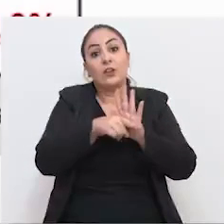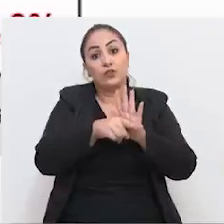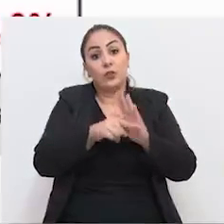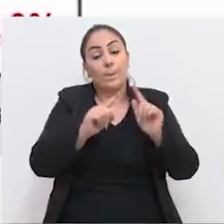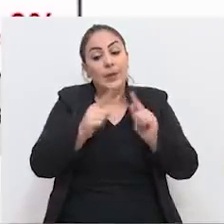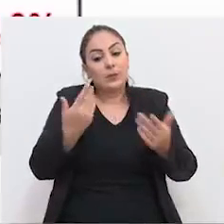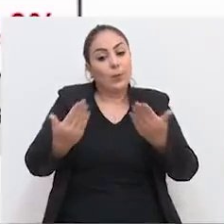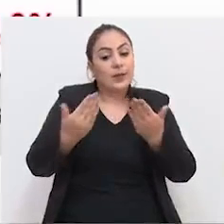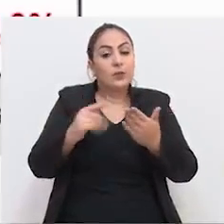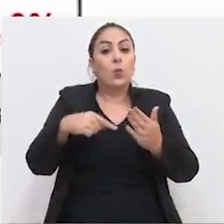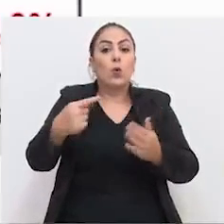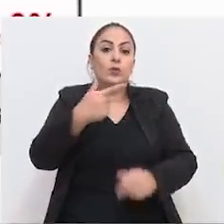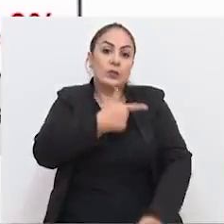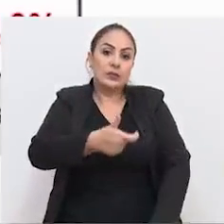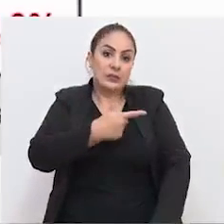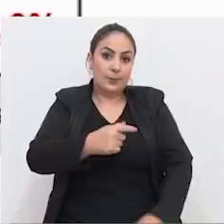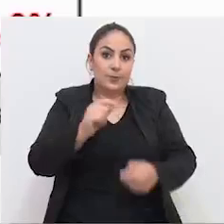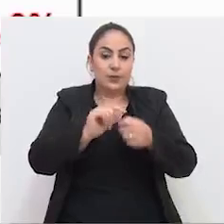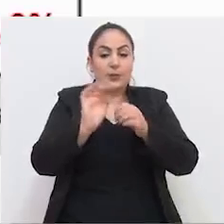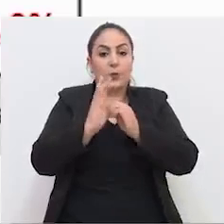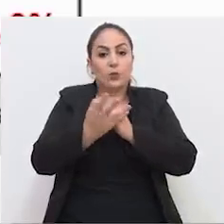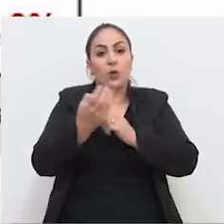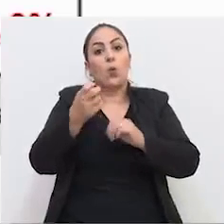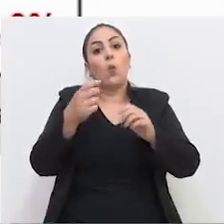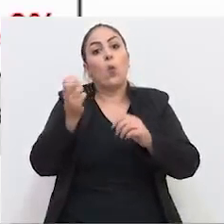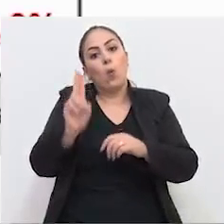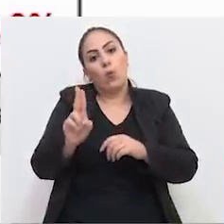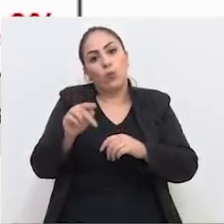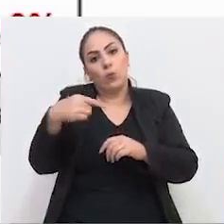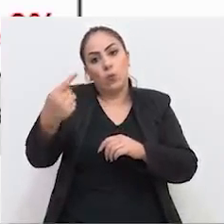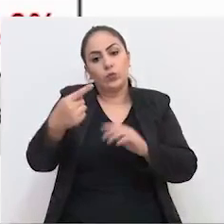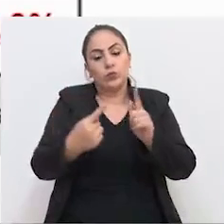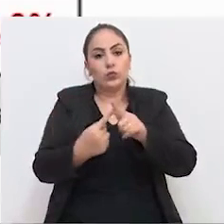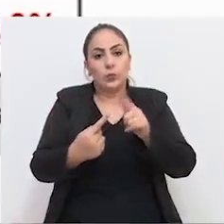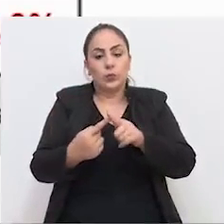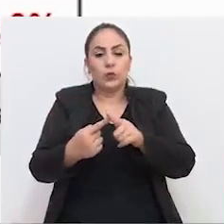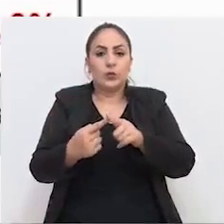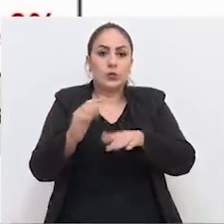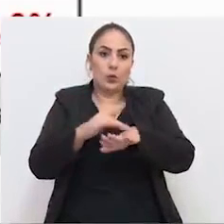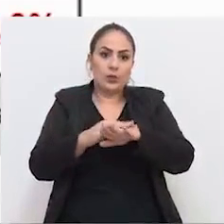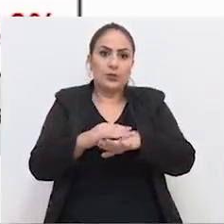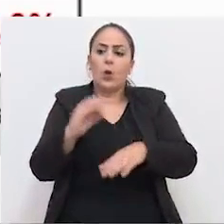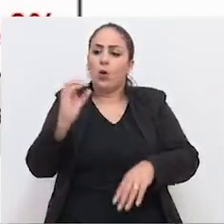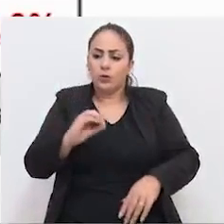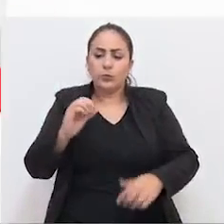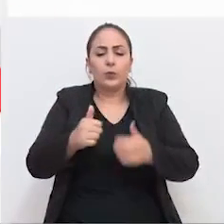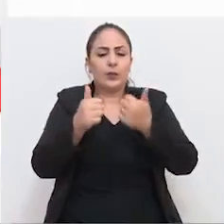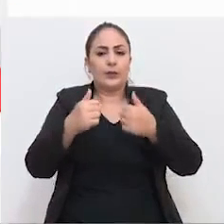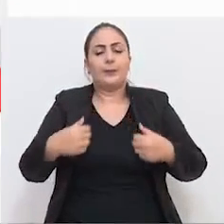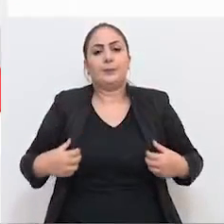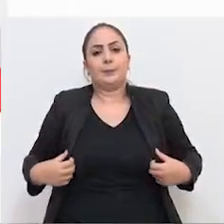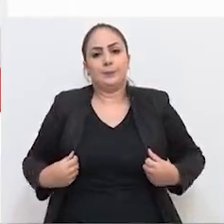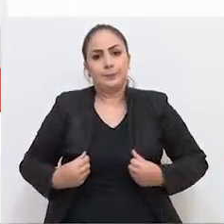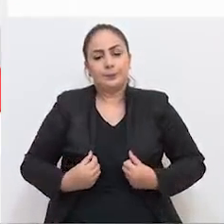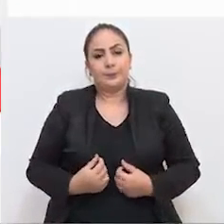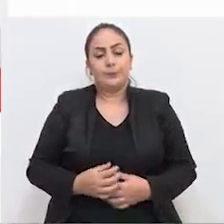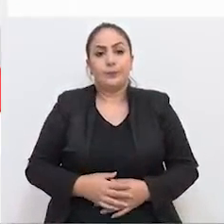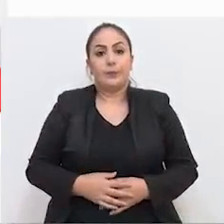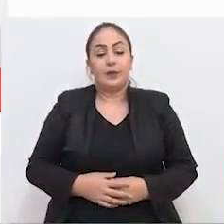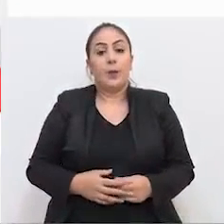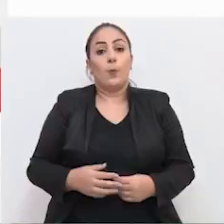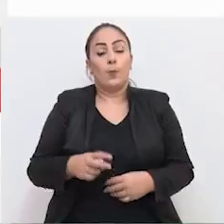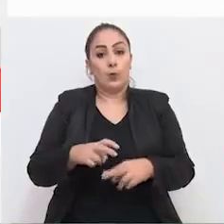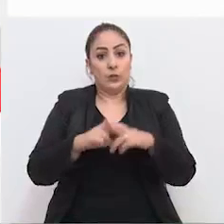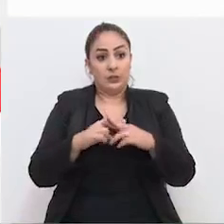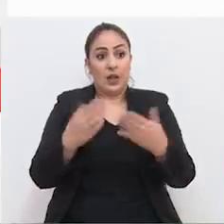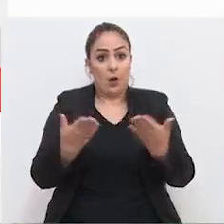testes disponíveis para coronavírus e para outras doenças, caracteriza esse teste como sendo de ótima qualidade. Então,